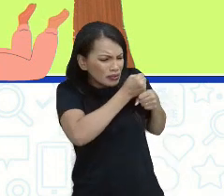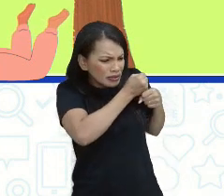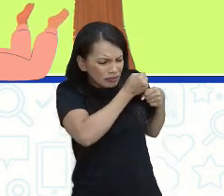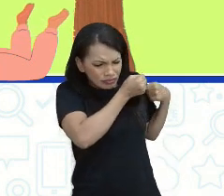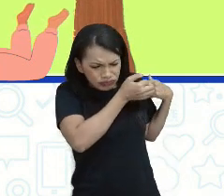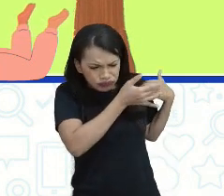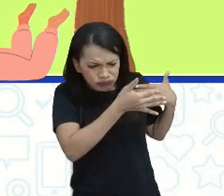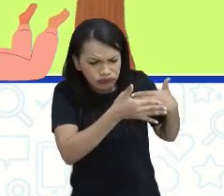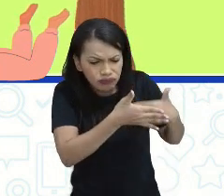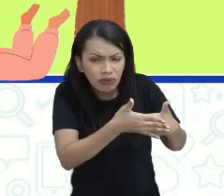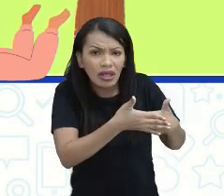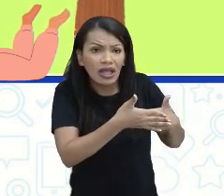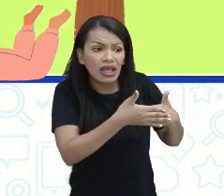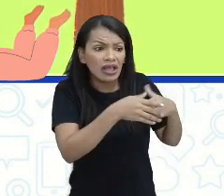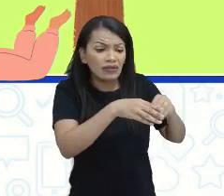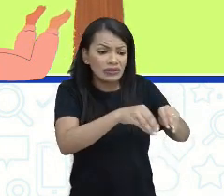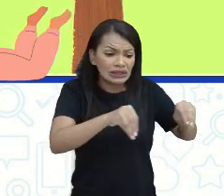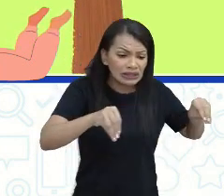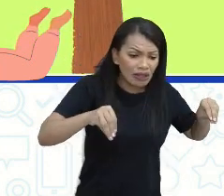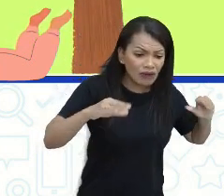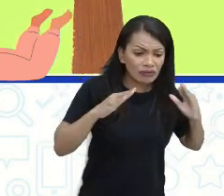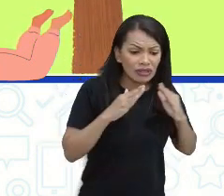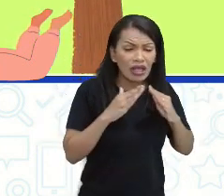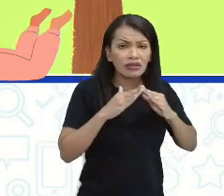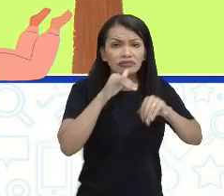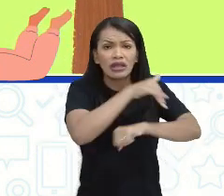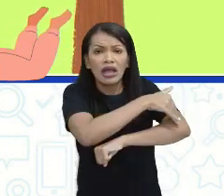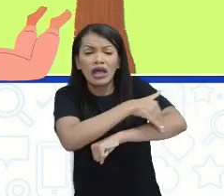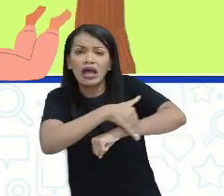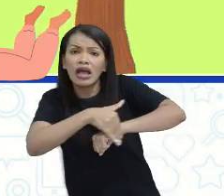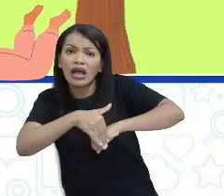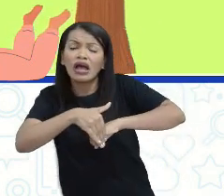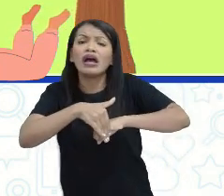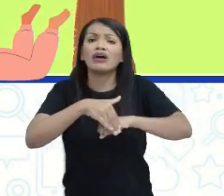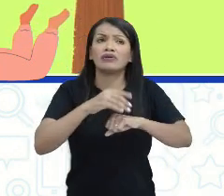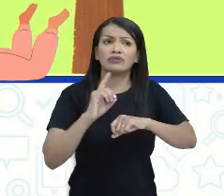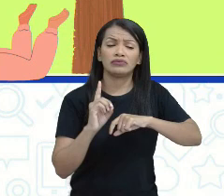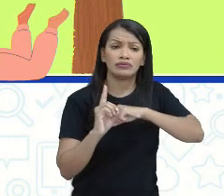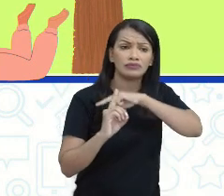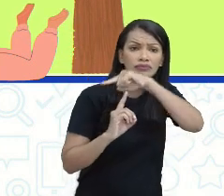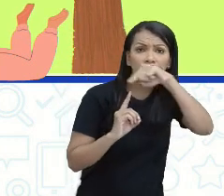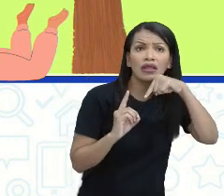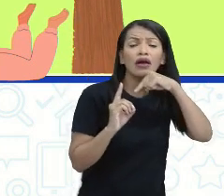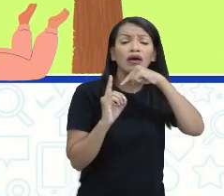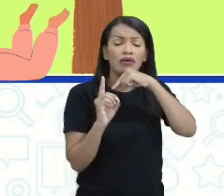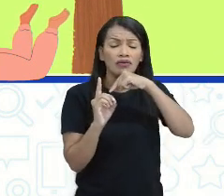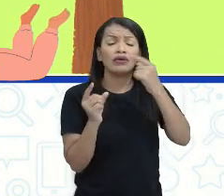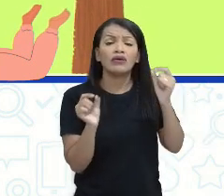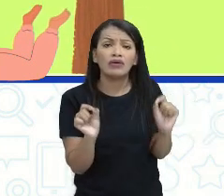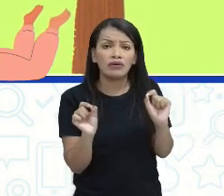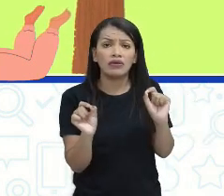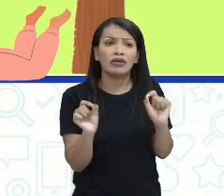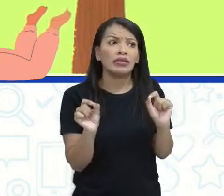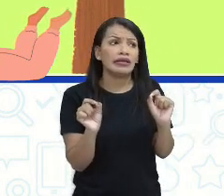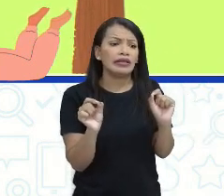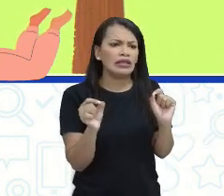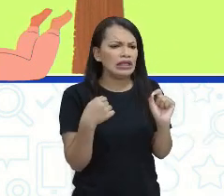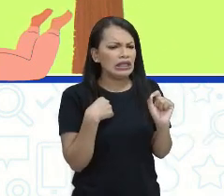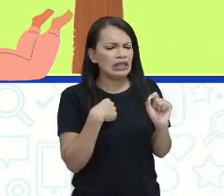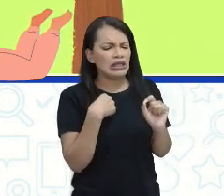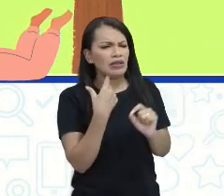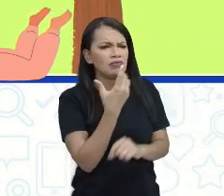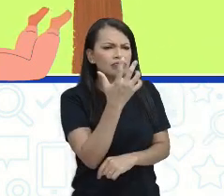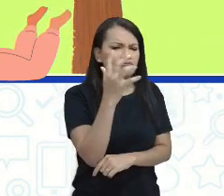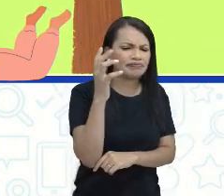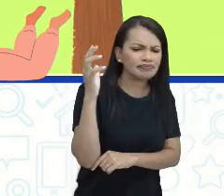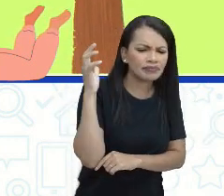mais. Naquele quintal de terra, da rua de Santo Antônio, debaixo das bananeiras, sem nenhum laranjais.